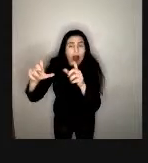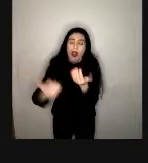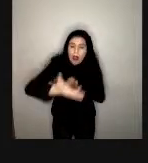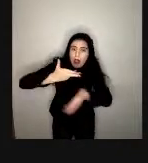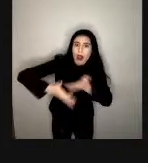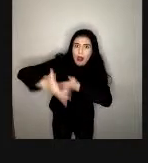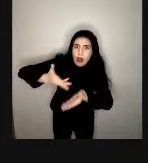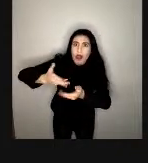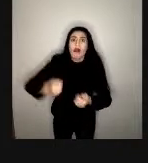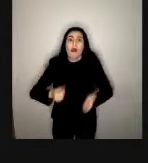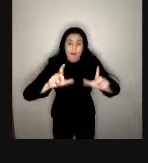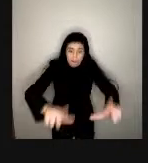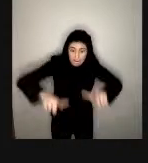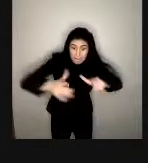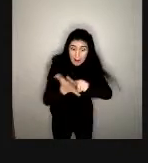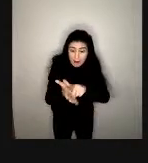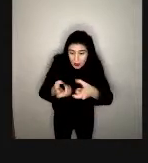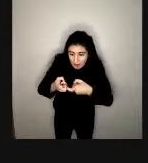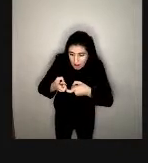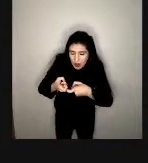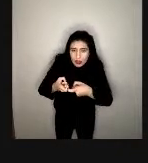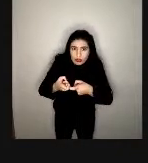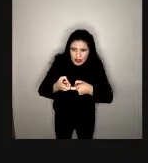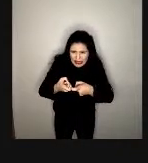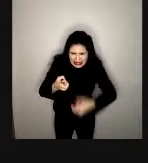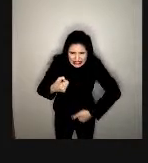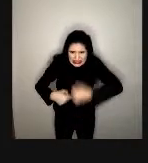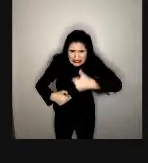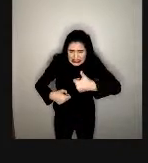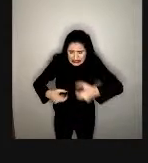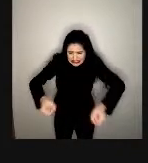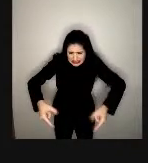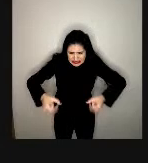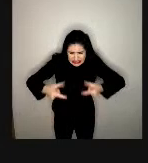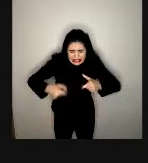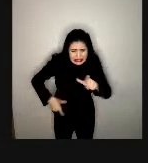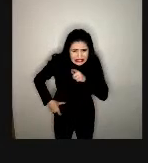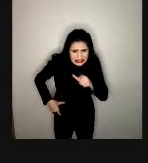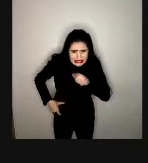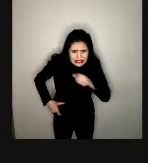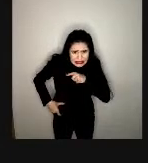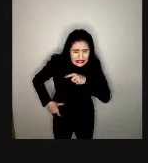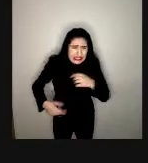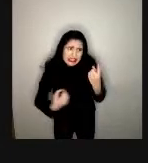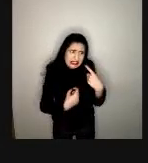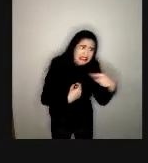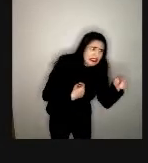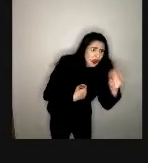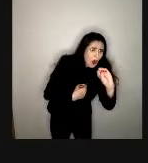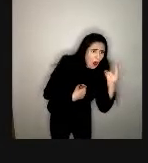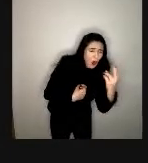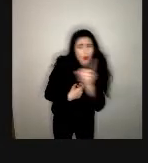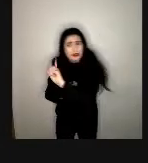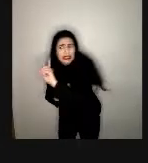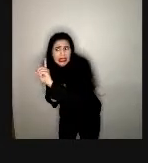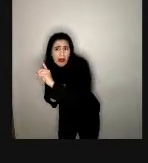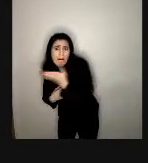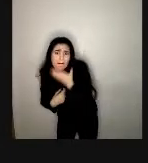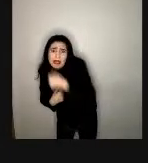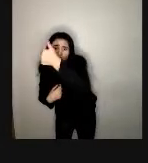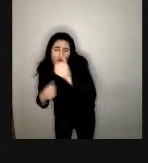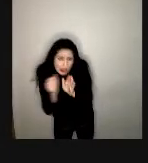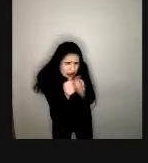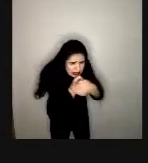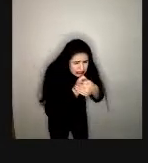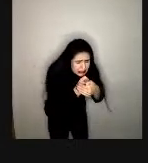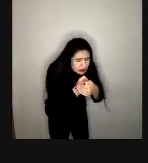resultado de exame positivo, ficavam na dúvida se iam ou não procurar um médico, porque achavam que se esconder uma forma de escapar da doença, o